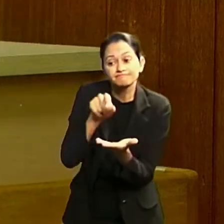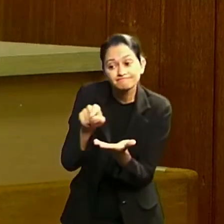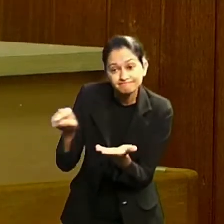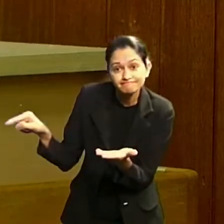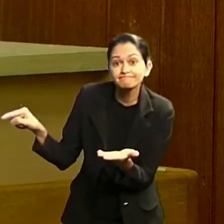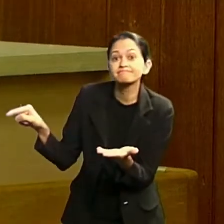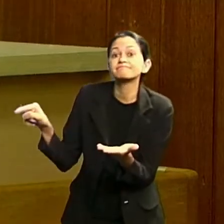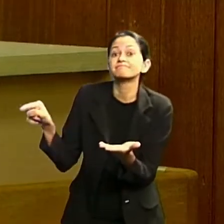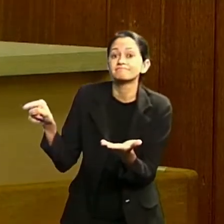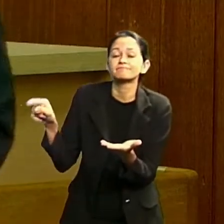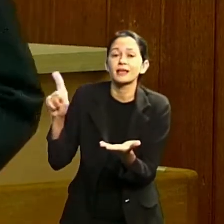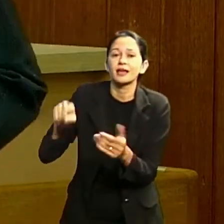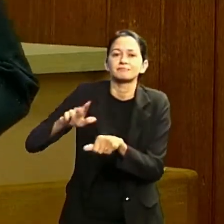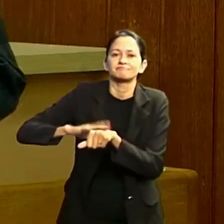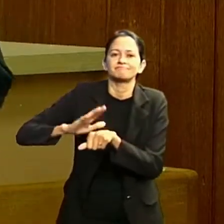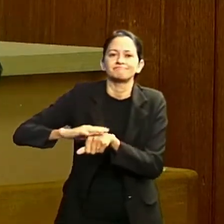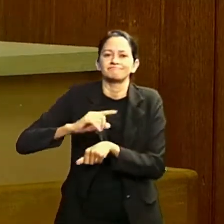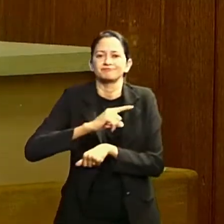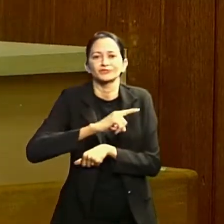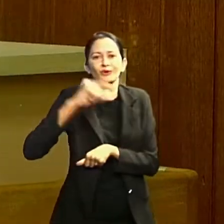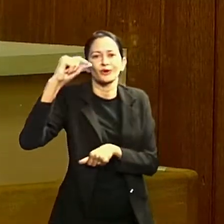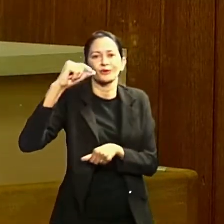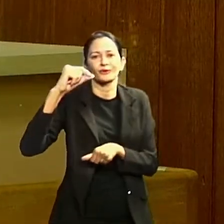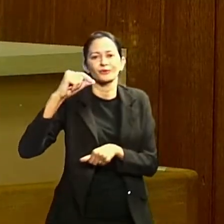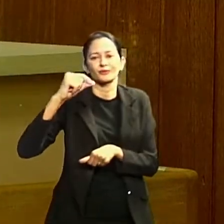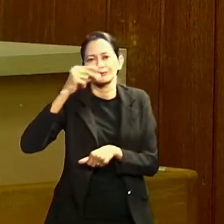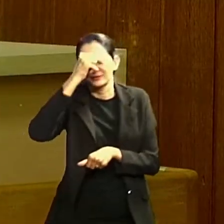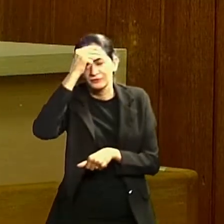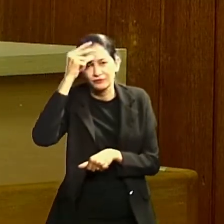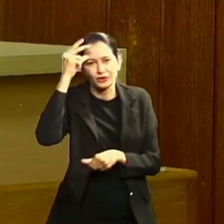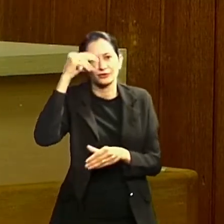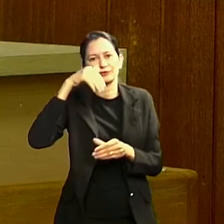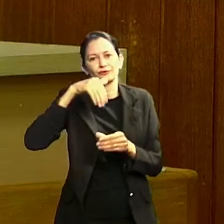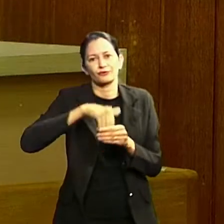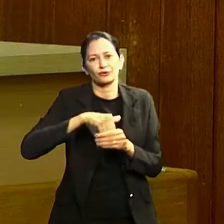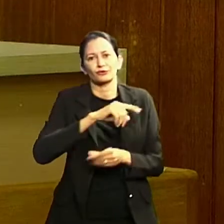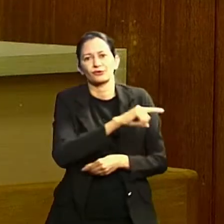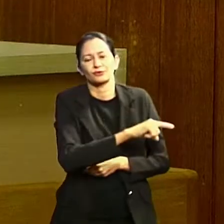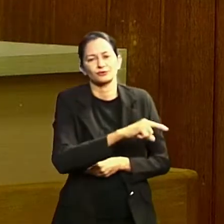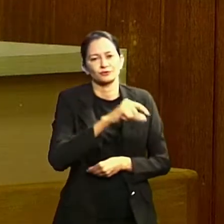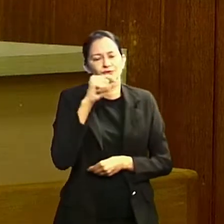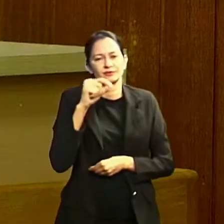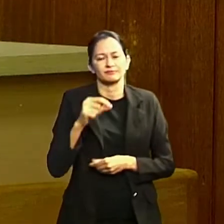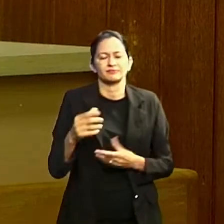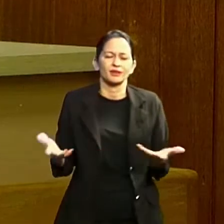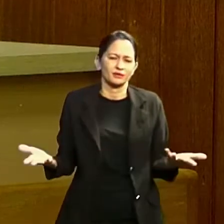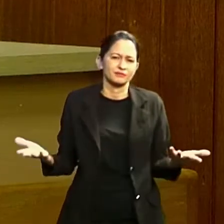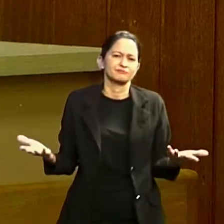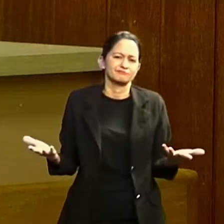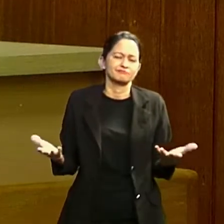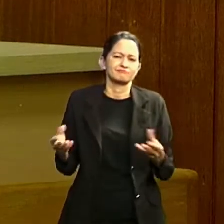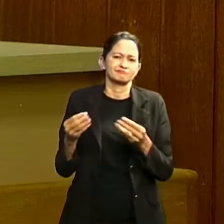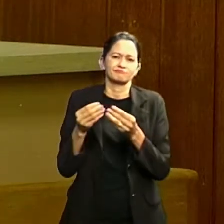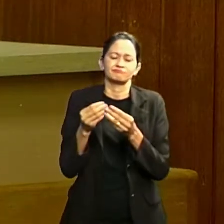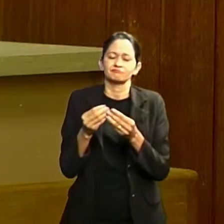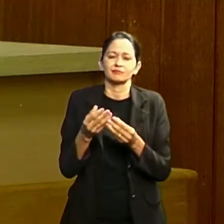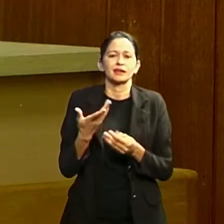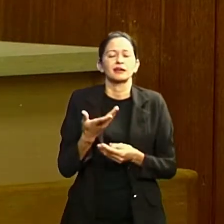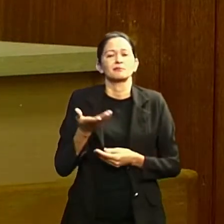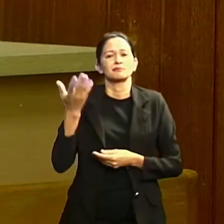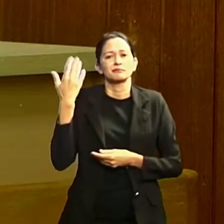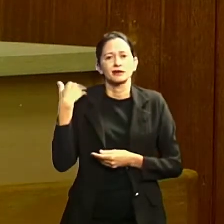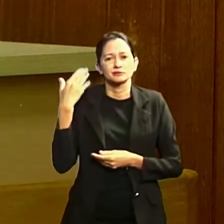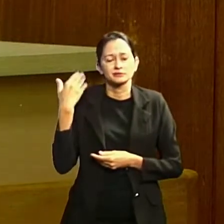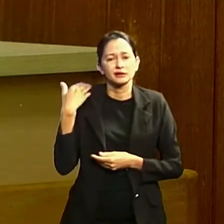ao estágio que está, como nós vimos aí, toda sacanagem em relação ao ex-prefeito Iris